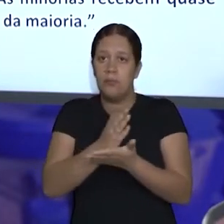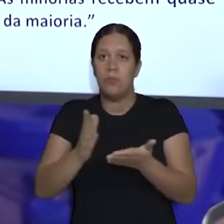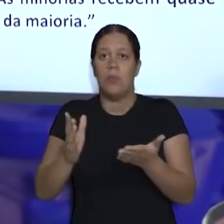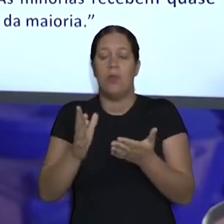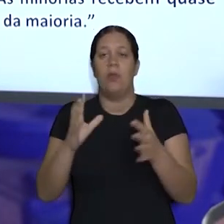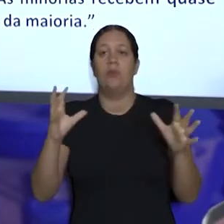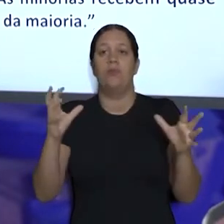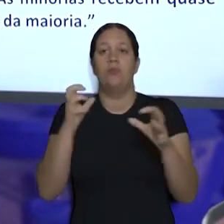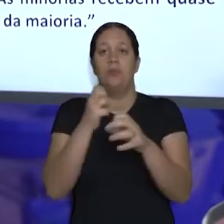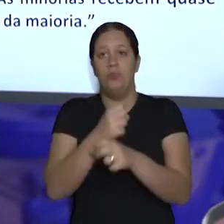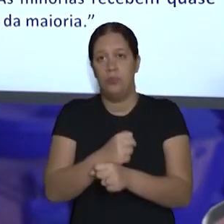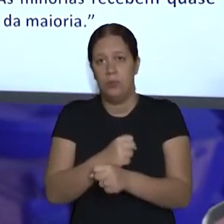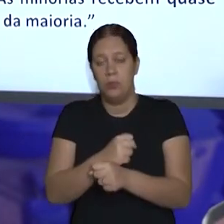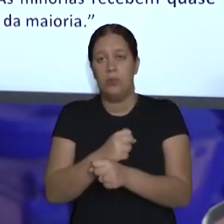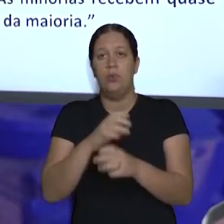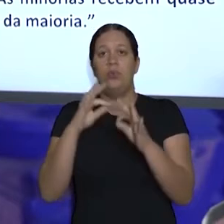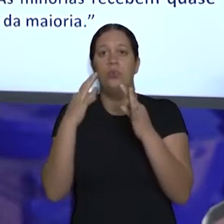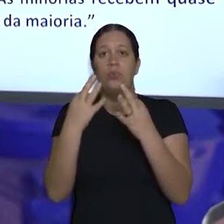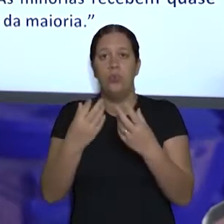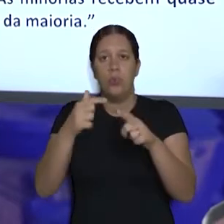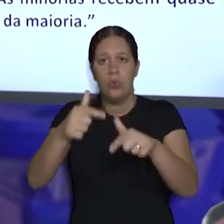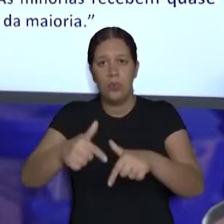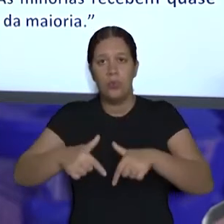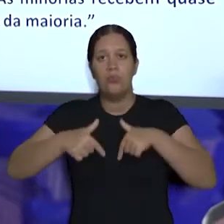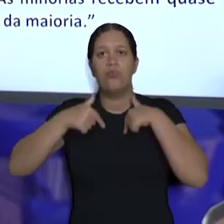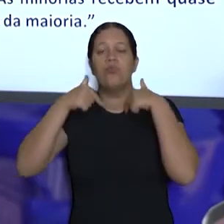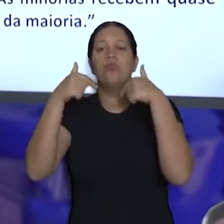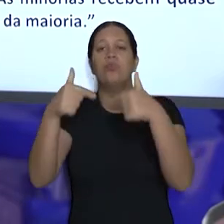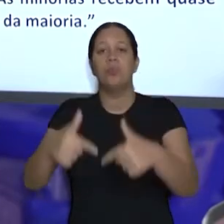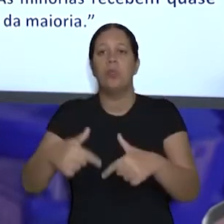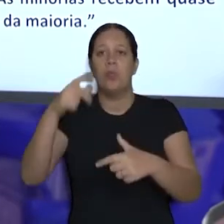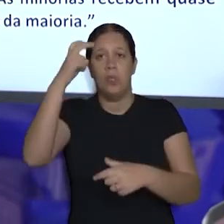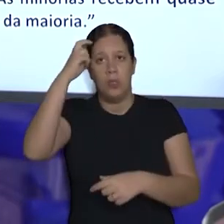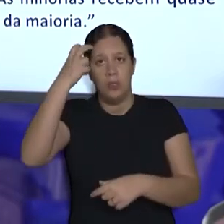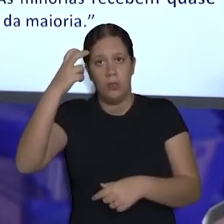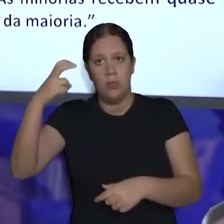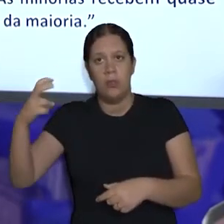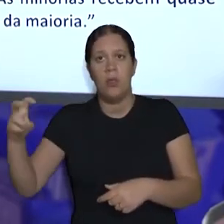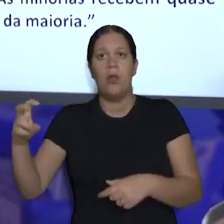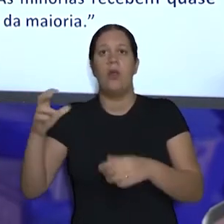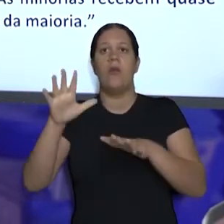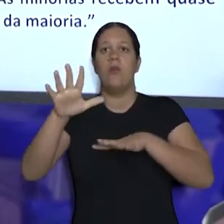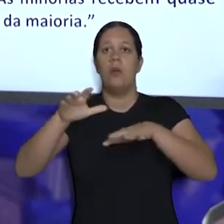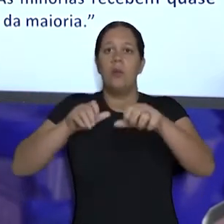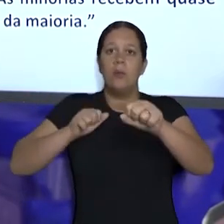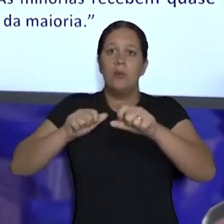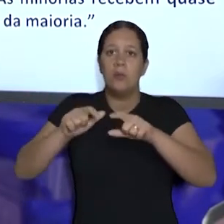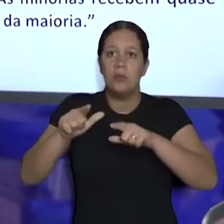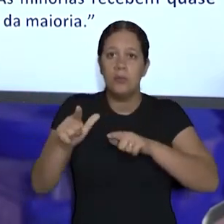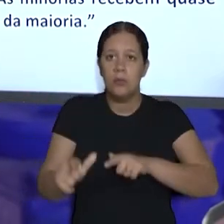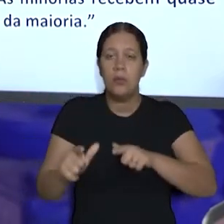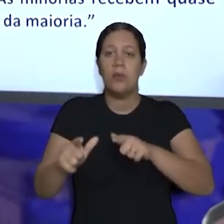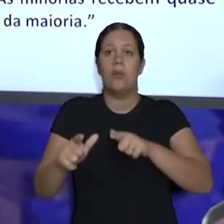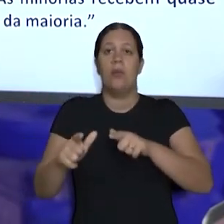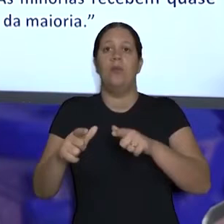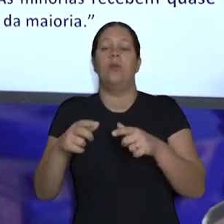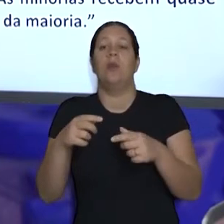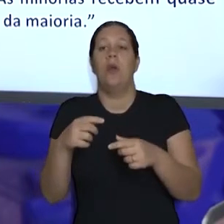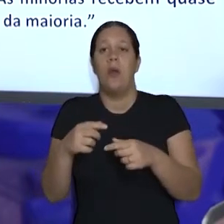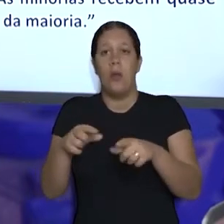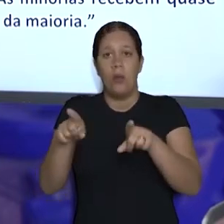de todos que estão numa luta para a sua identidade, sua cultura e sua formação, que essa é a miscigenação,